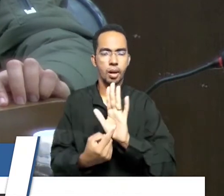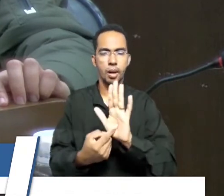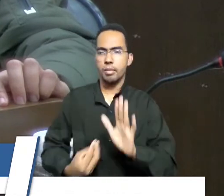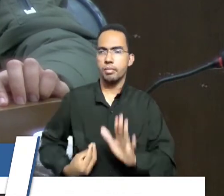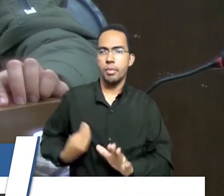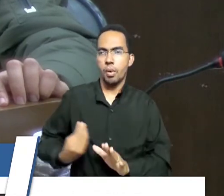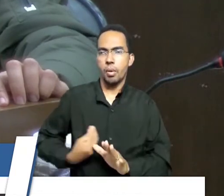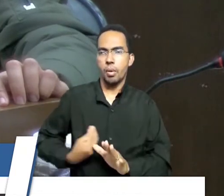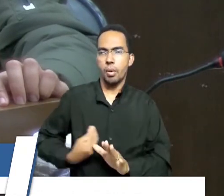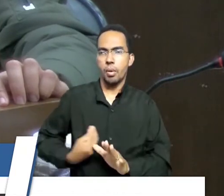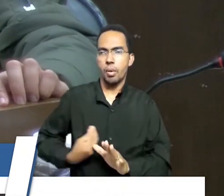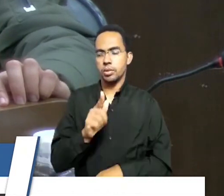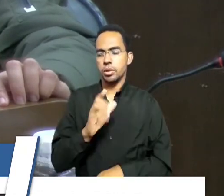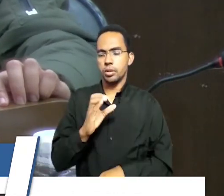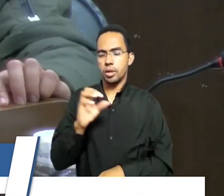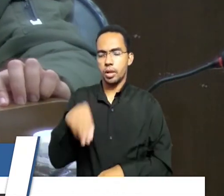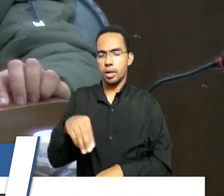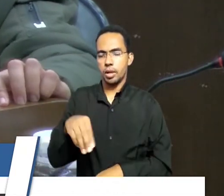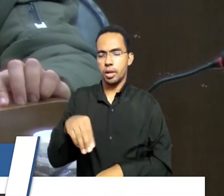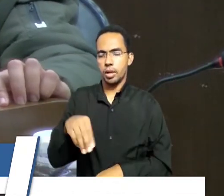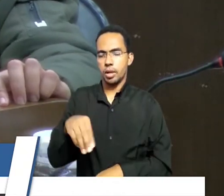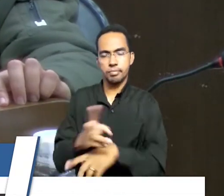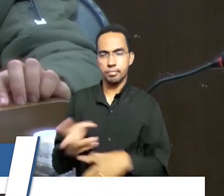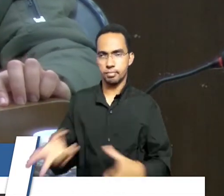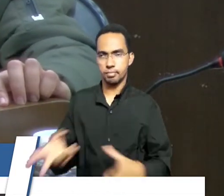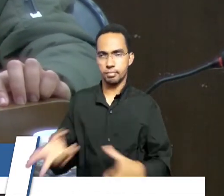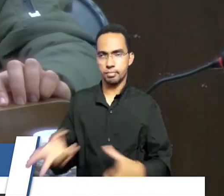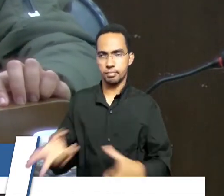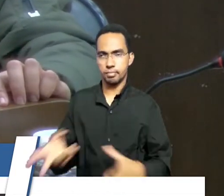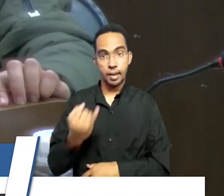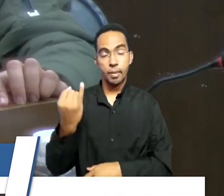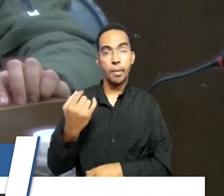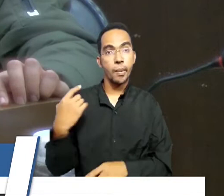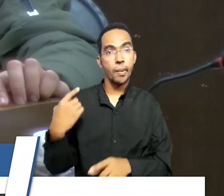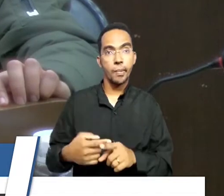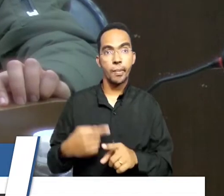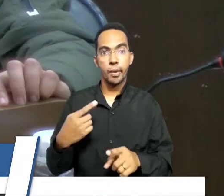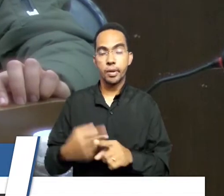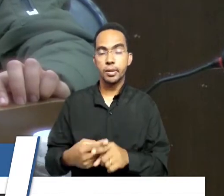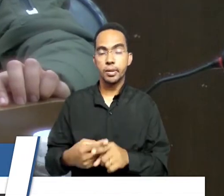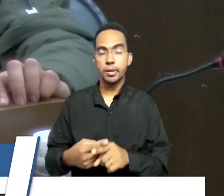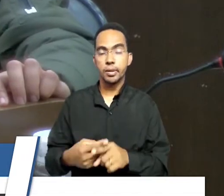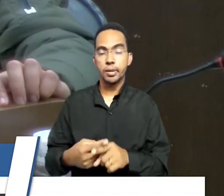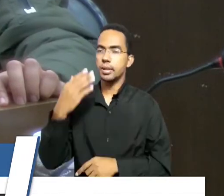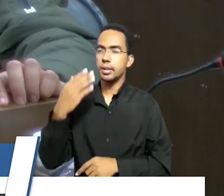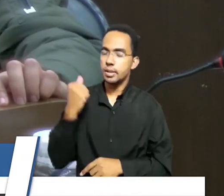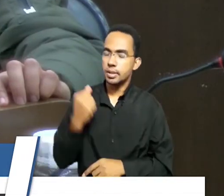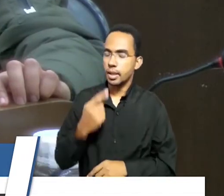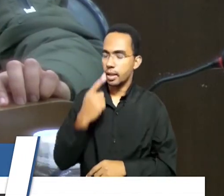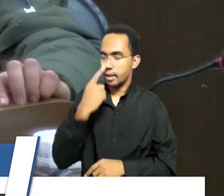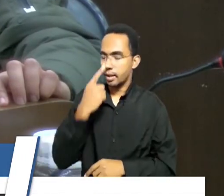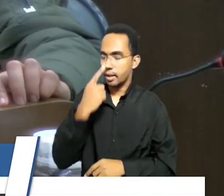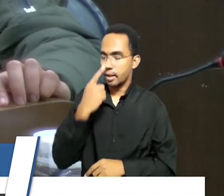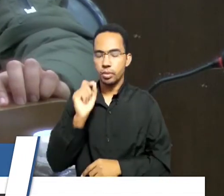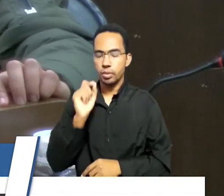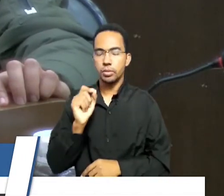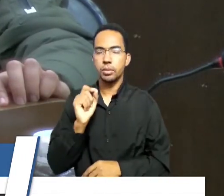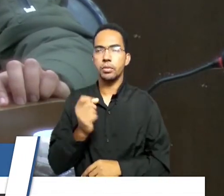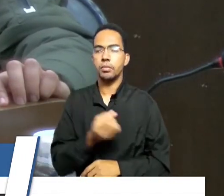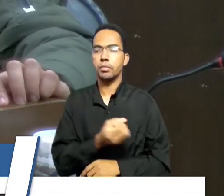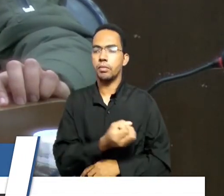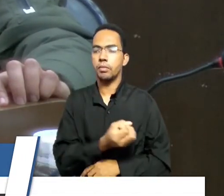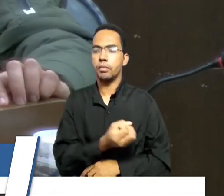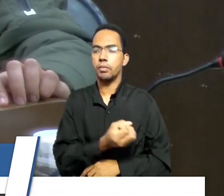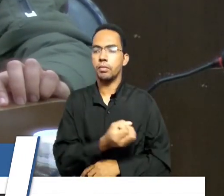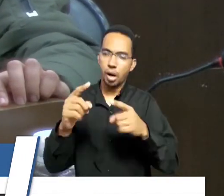fiscalizador. É importante porque é sabido por essa casa inúmeras denúncias,